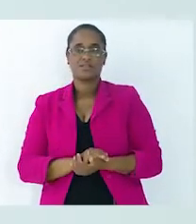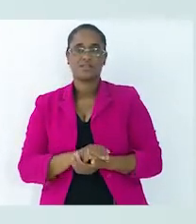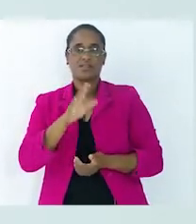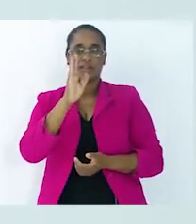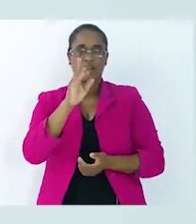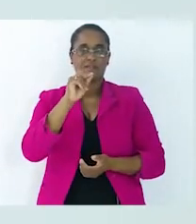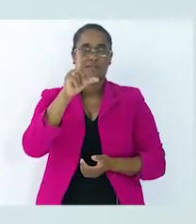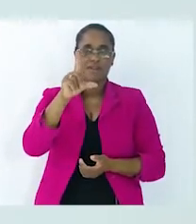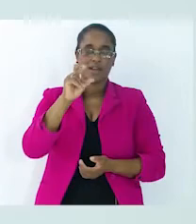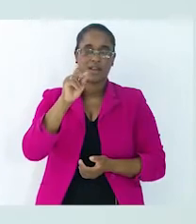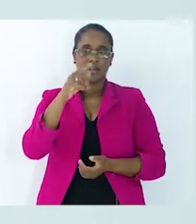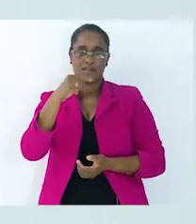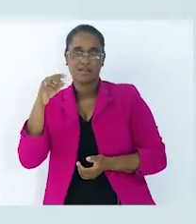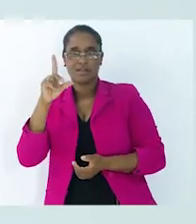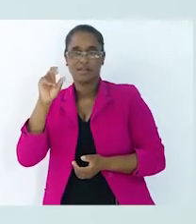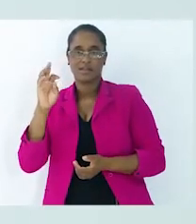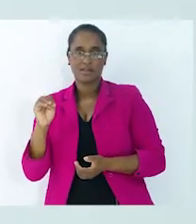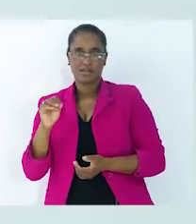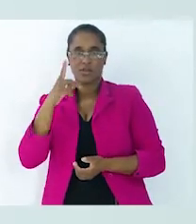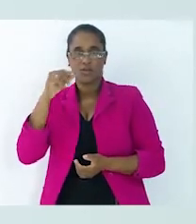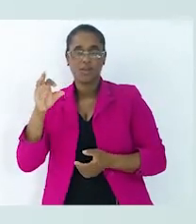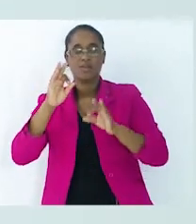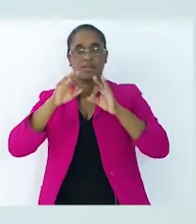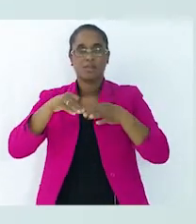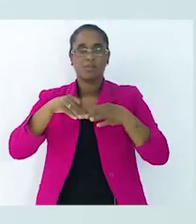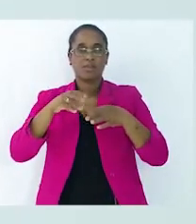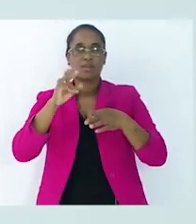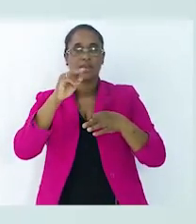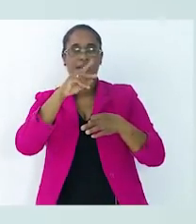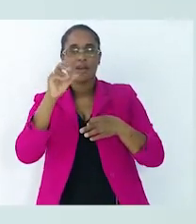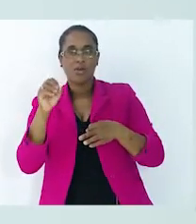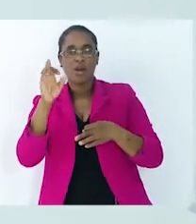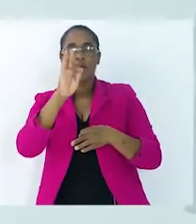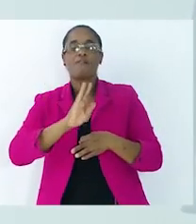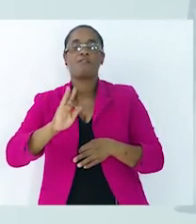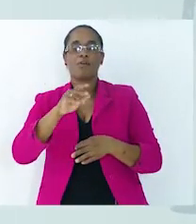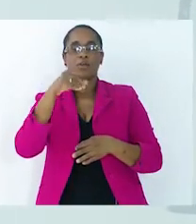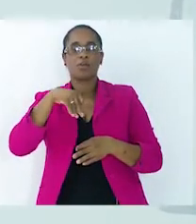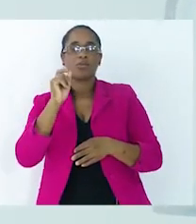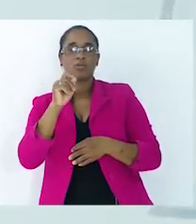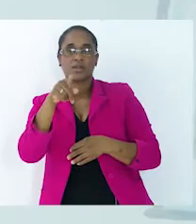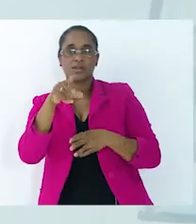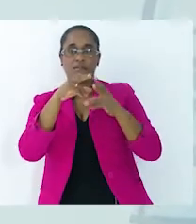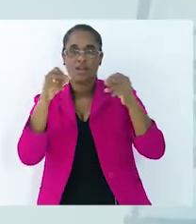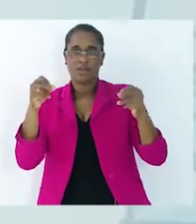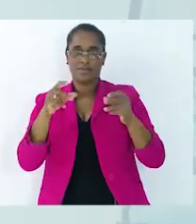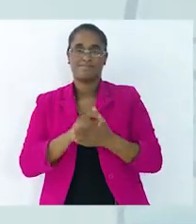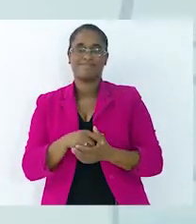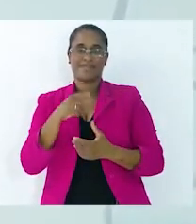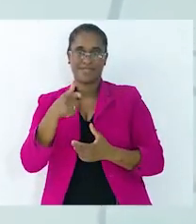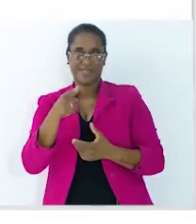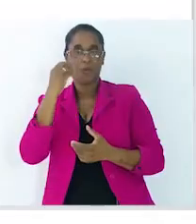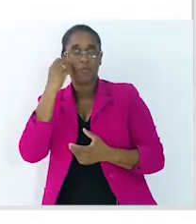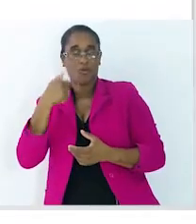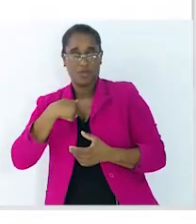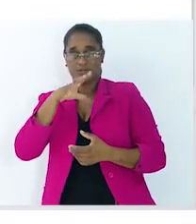falas. O verbo, terminação e a forma de pronunciação dessa frase. Ok? Como eu